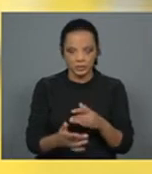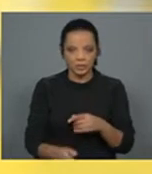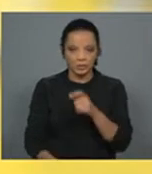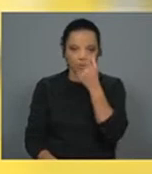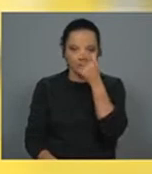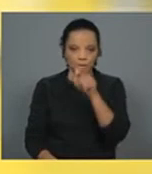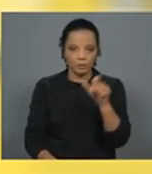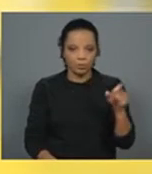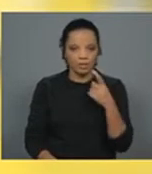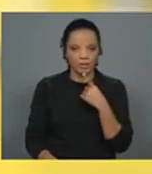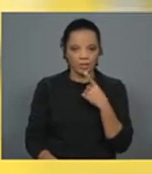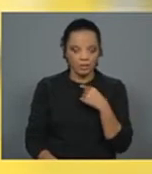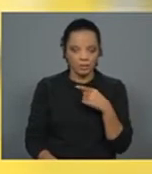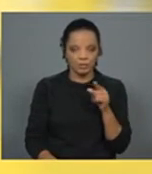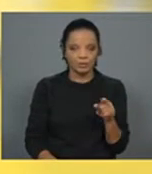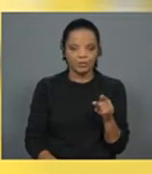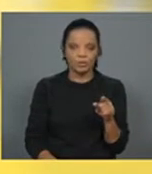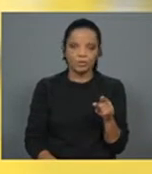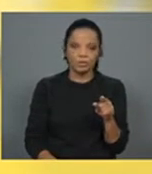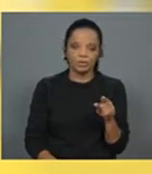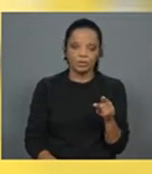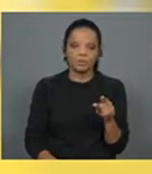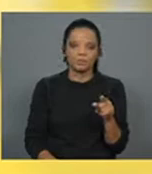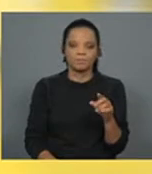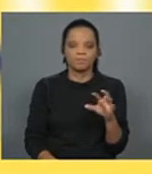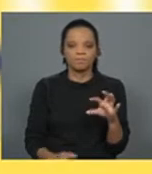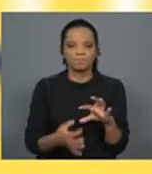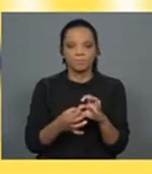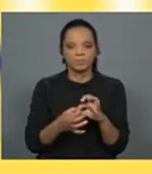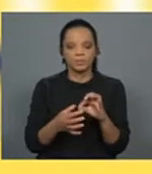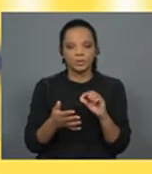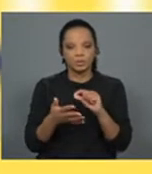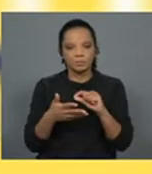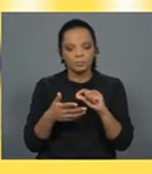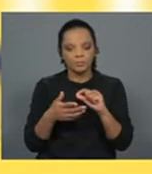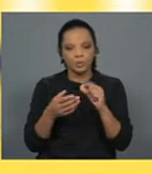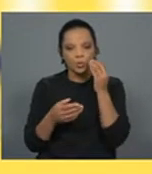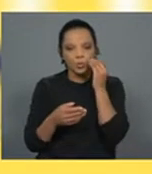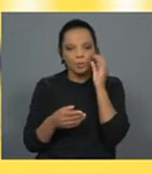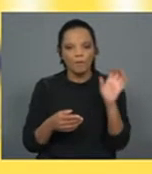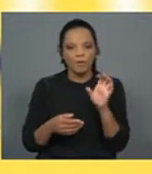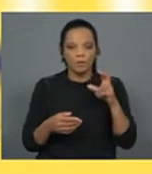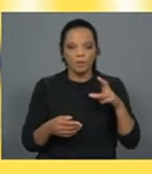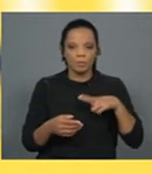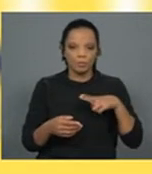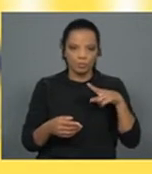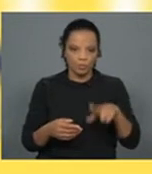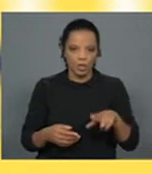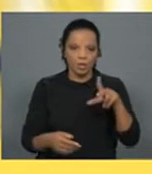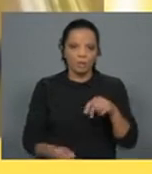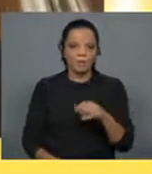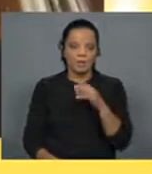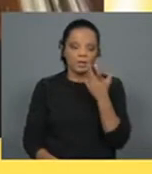ingleses relativamente à sismicidade no Algarve e no país. Esta é também outra